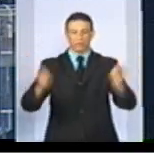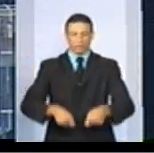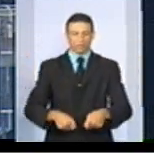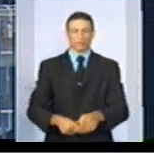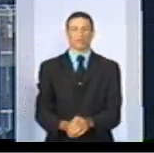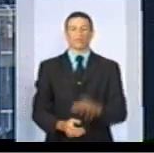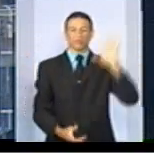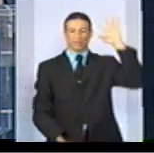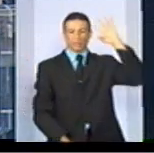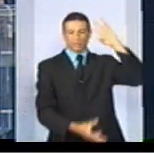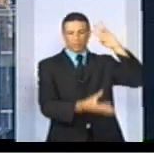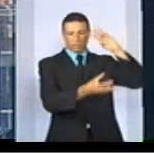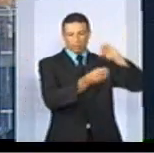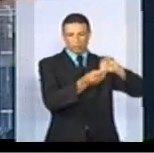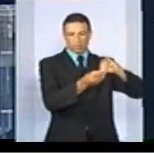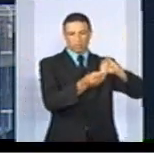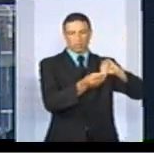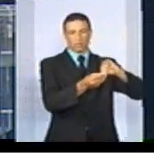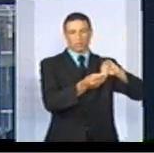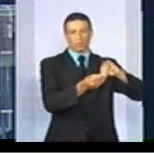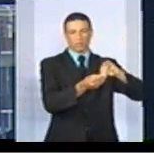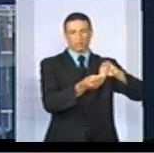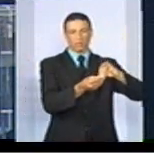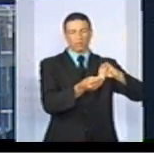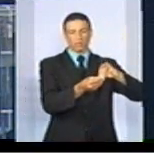Para finalizar,